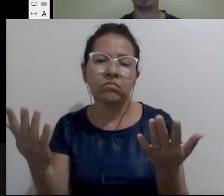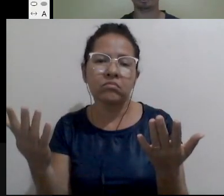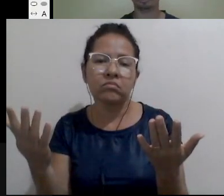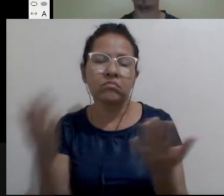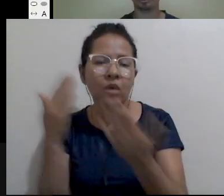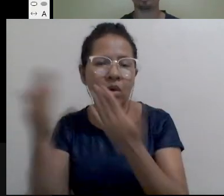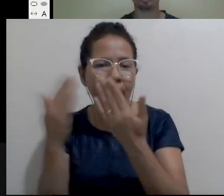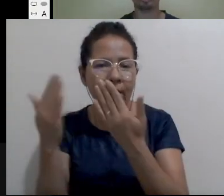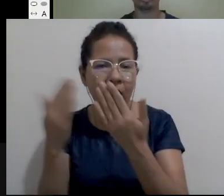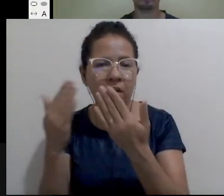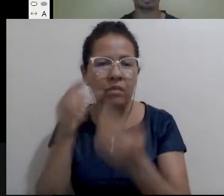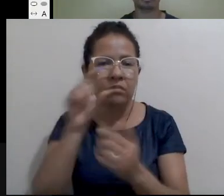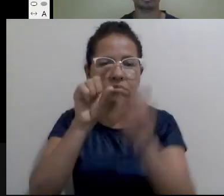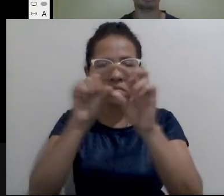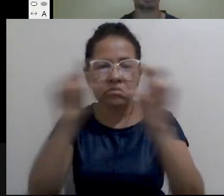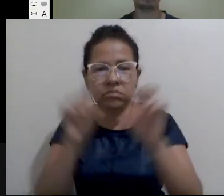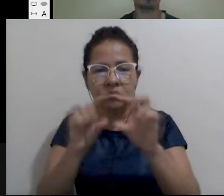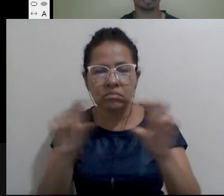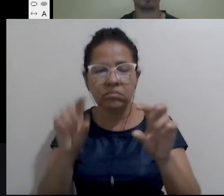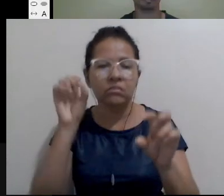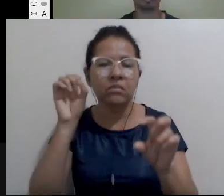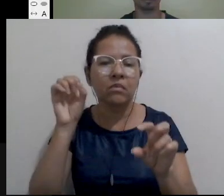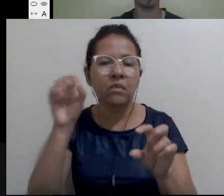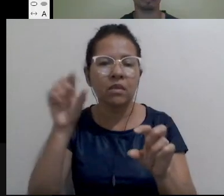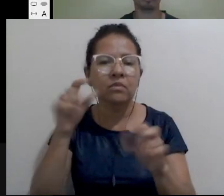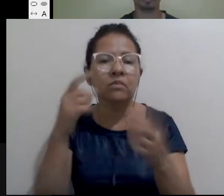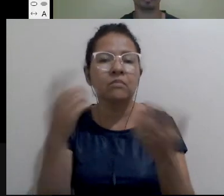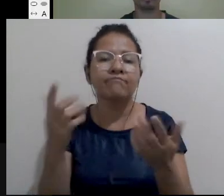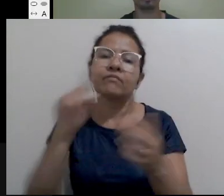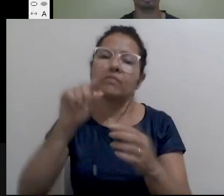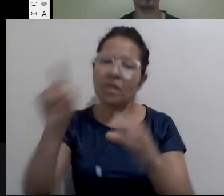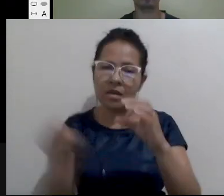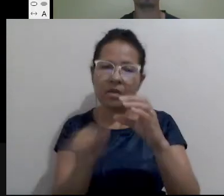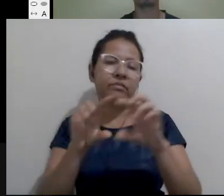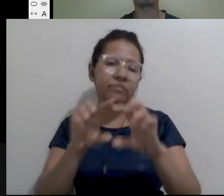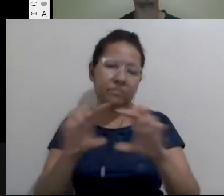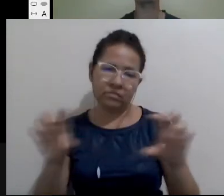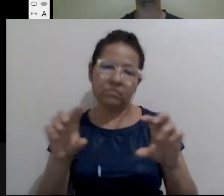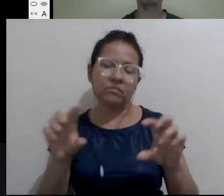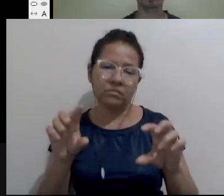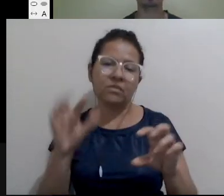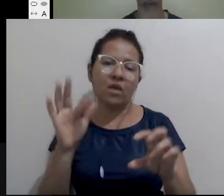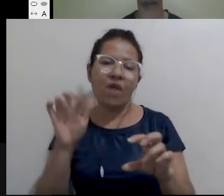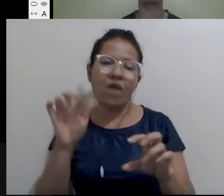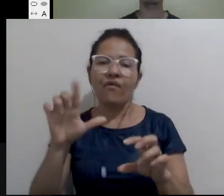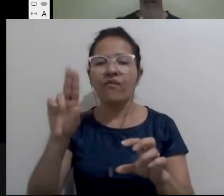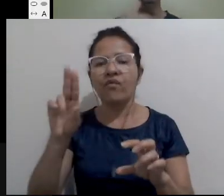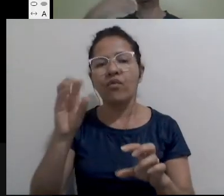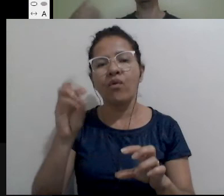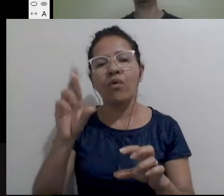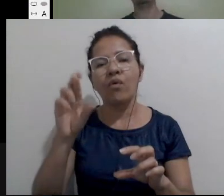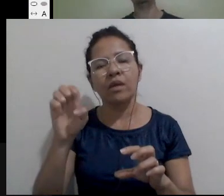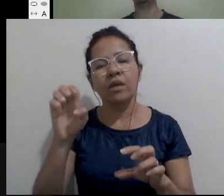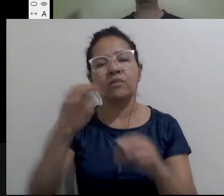tender a substituir, comparando os dois, ela vai tender a substituir mais facilmente, tá bom? Um íon fluoreto. Então, vai